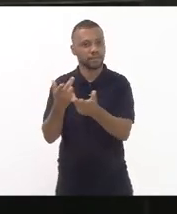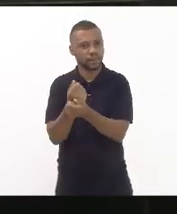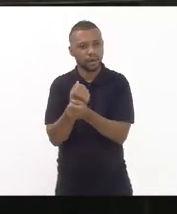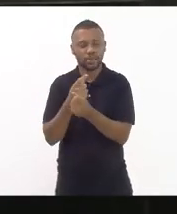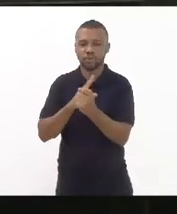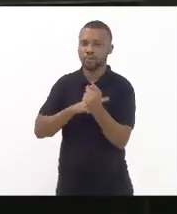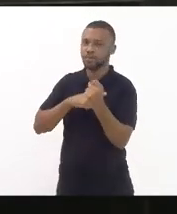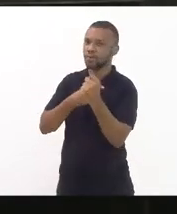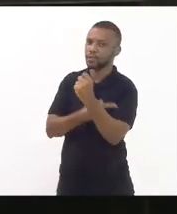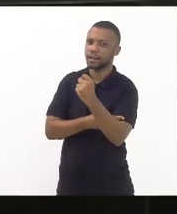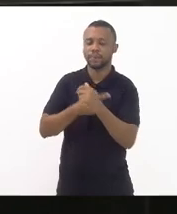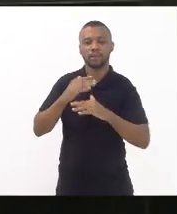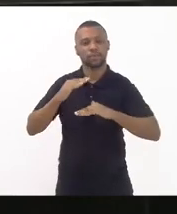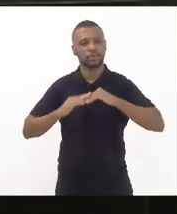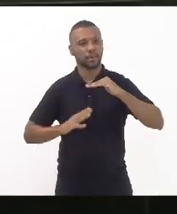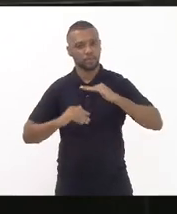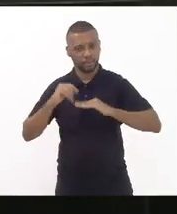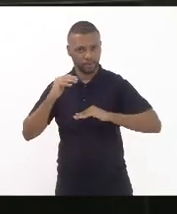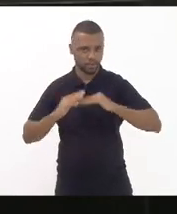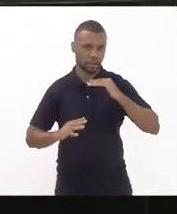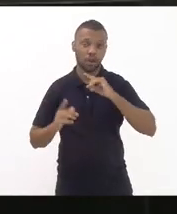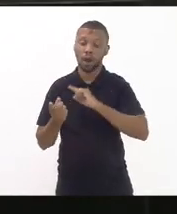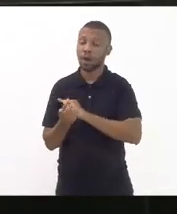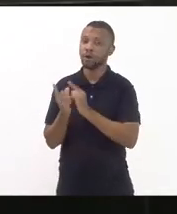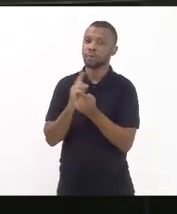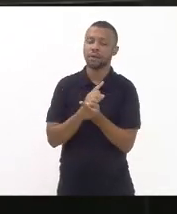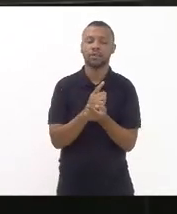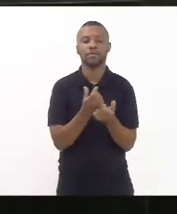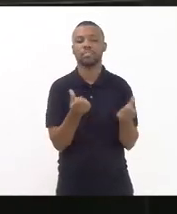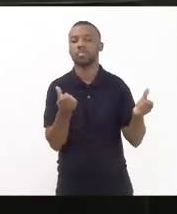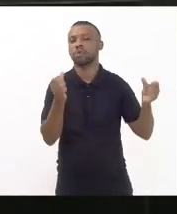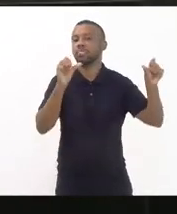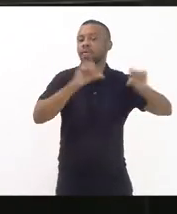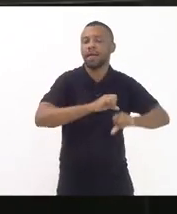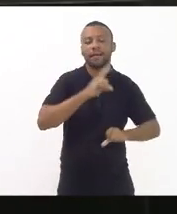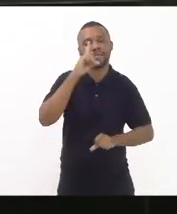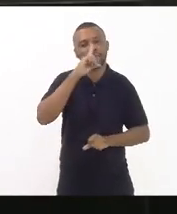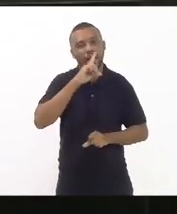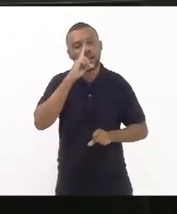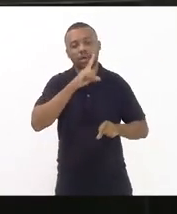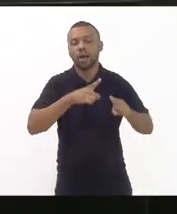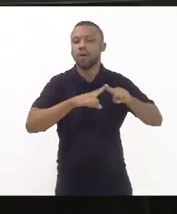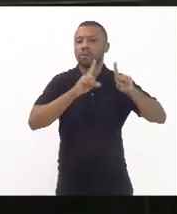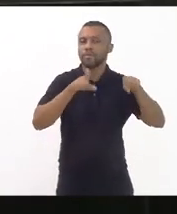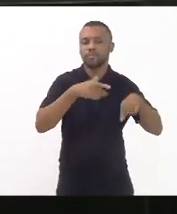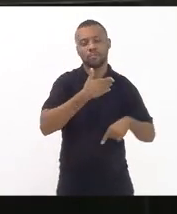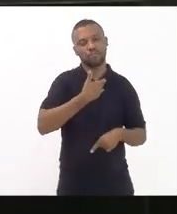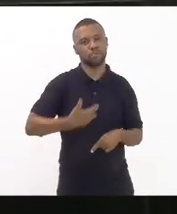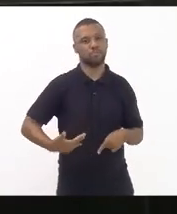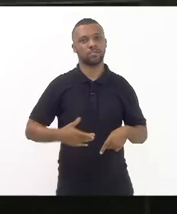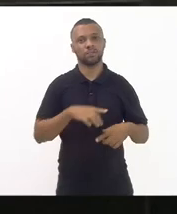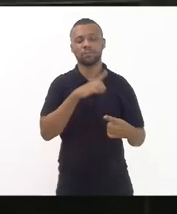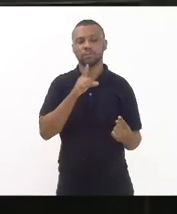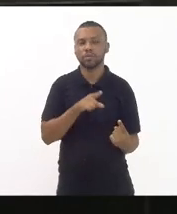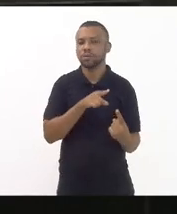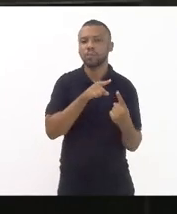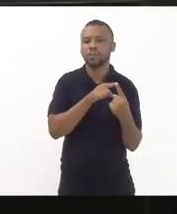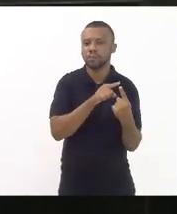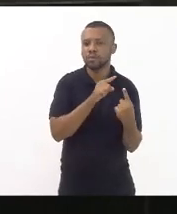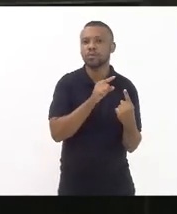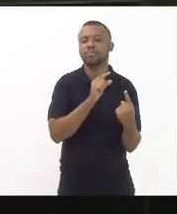fortalecimento da carreira, ao invés de fragilizar ainda mais o servidor público. Então, nesse sentido, senhor